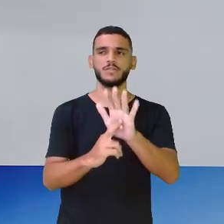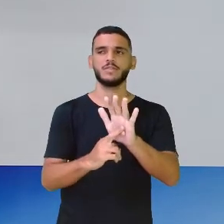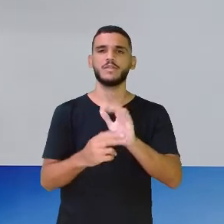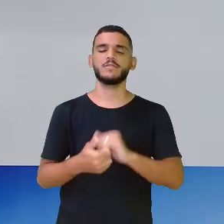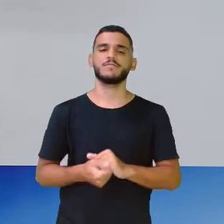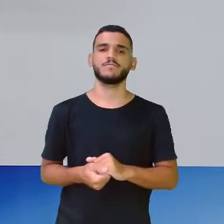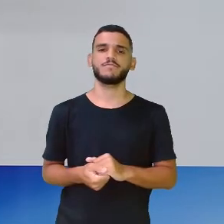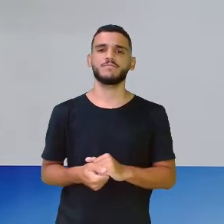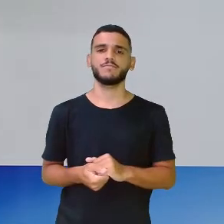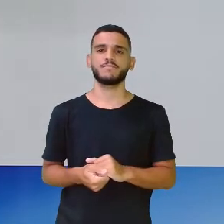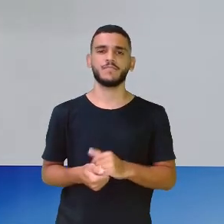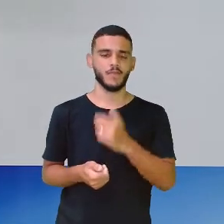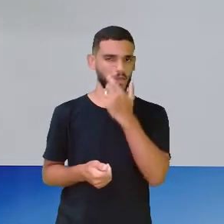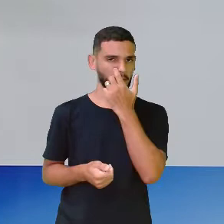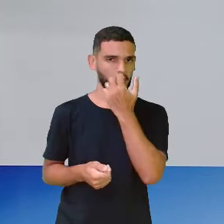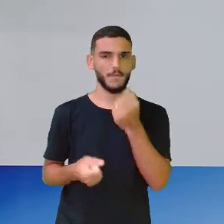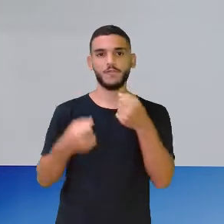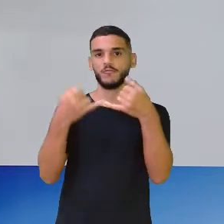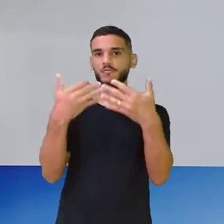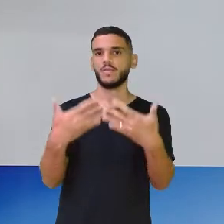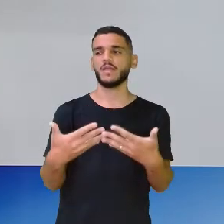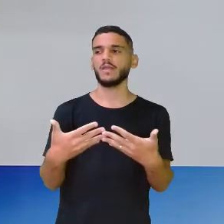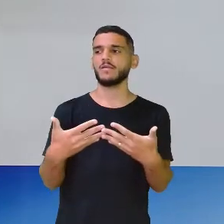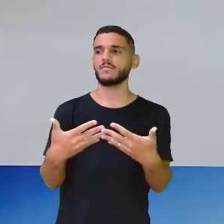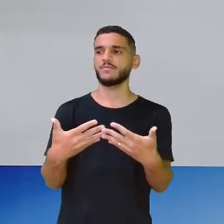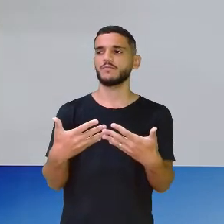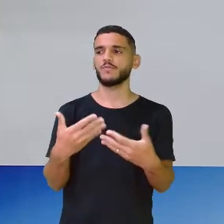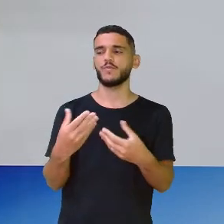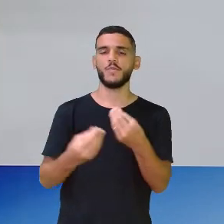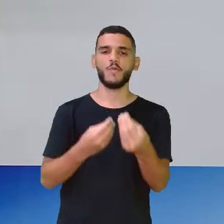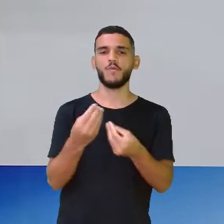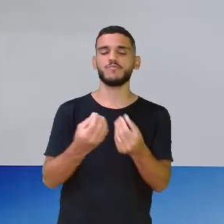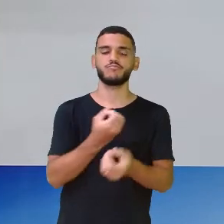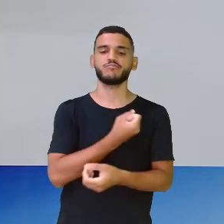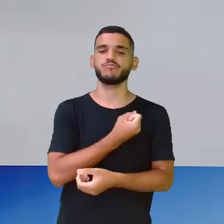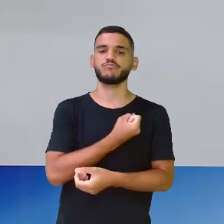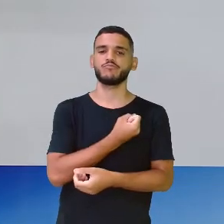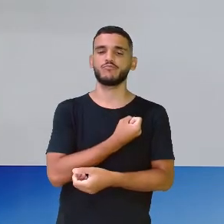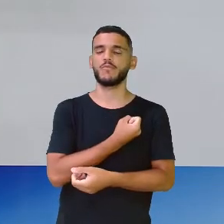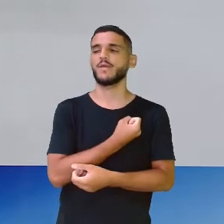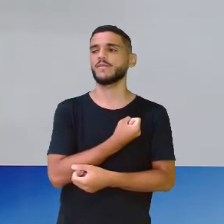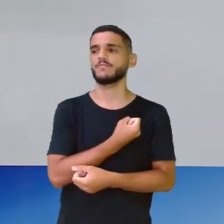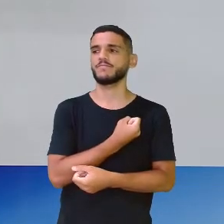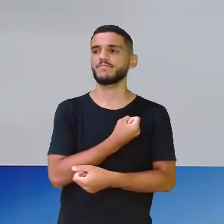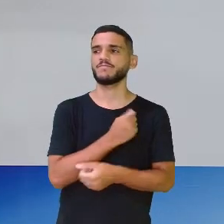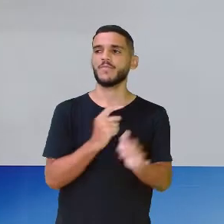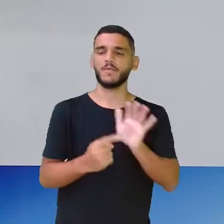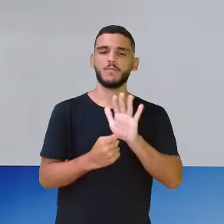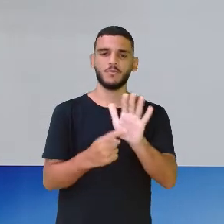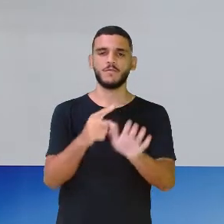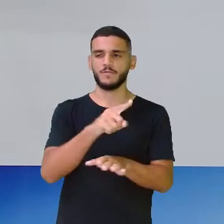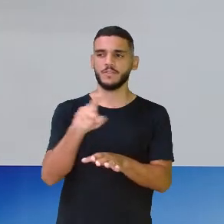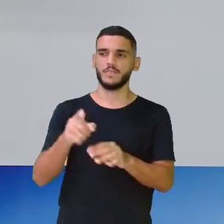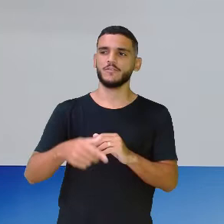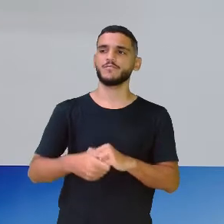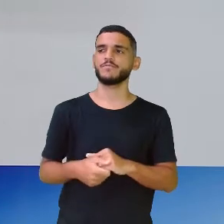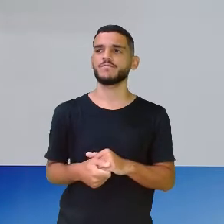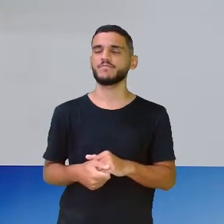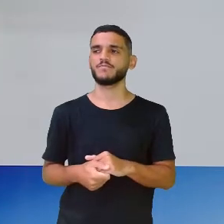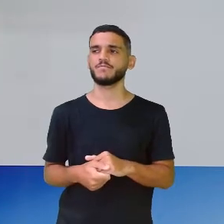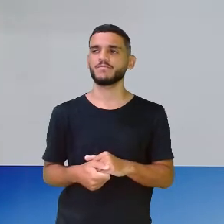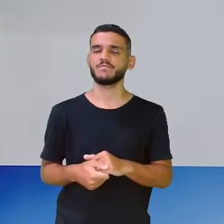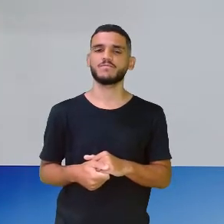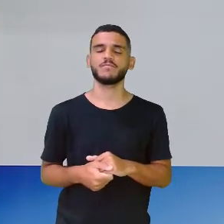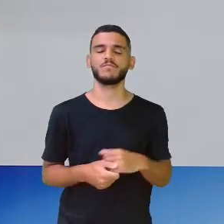falando de um inteiro, por exemplo, já vou dar um exemplo claro aqui para a gente começar a aula.